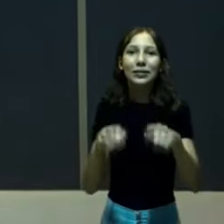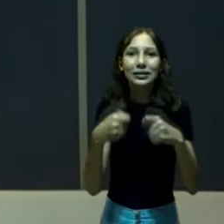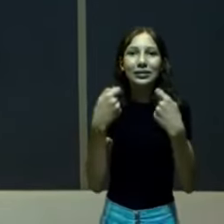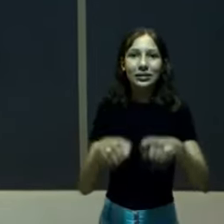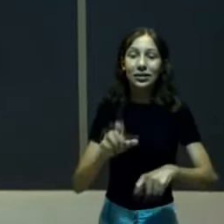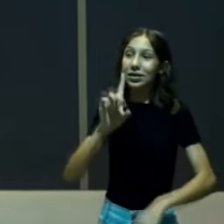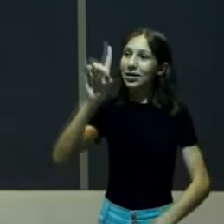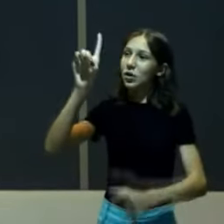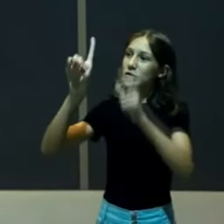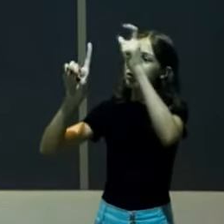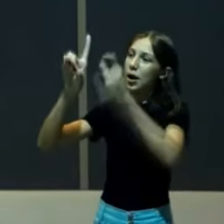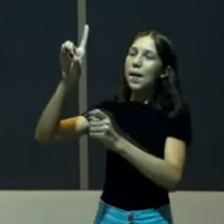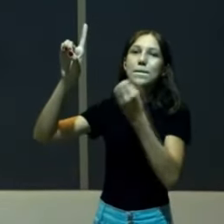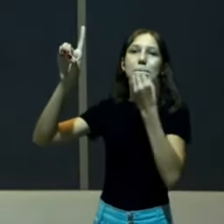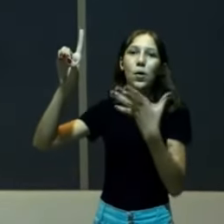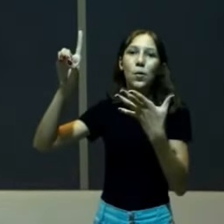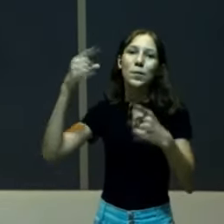Porque eu e você não somos generosos.